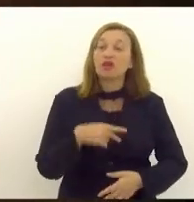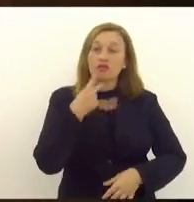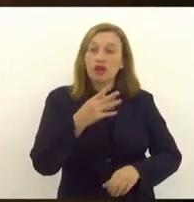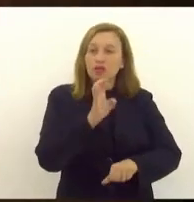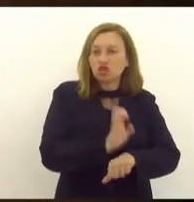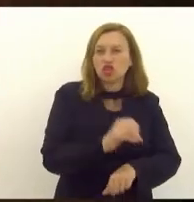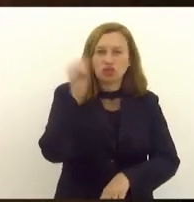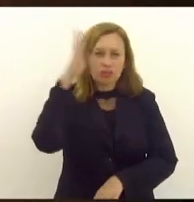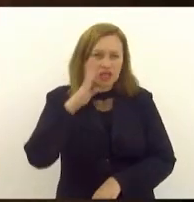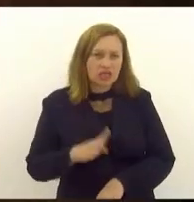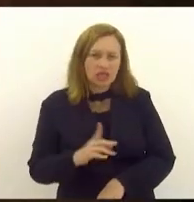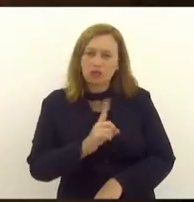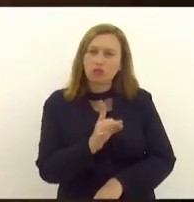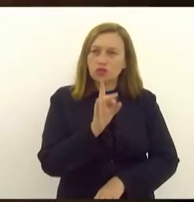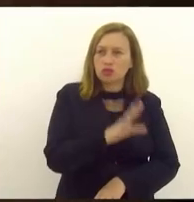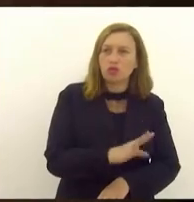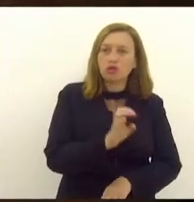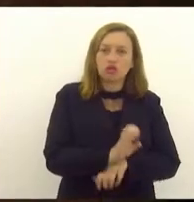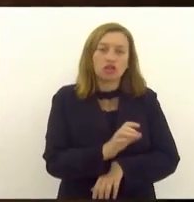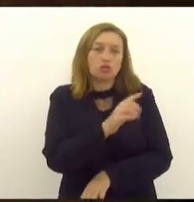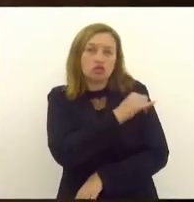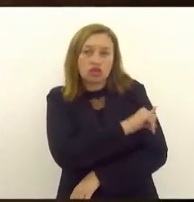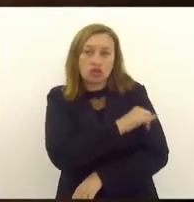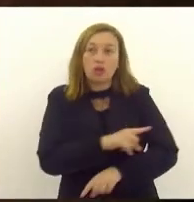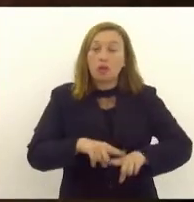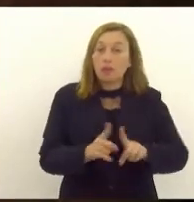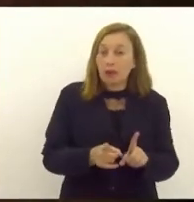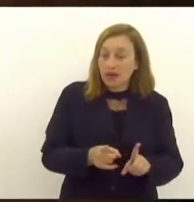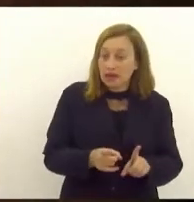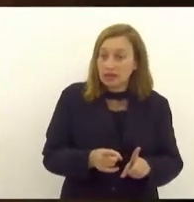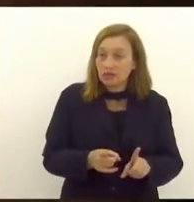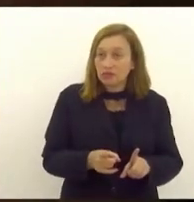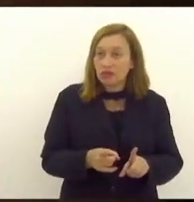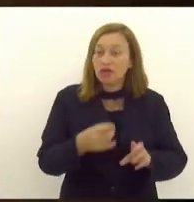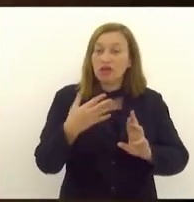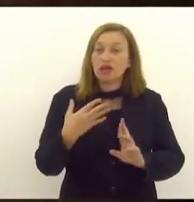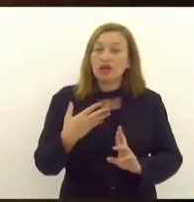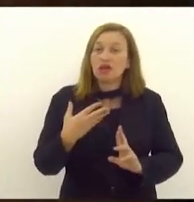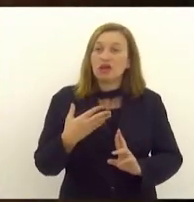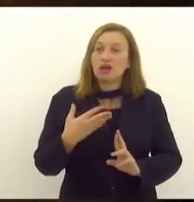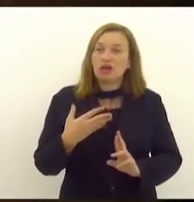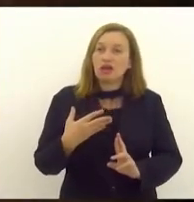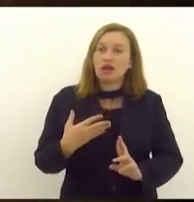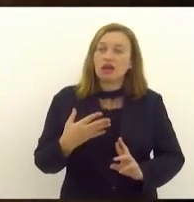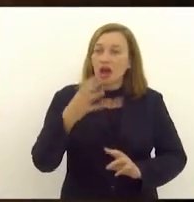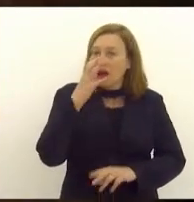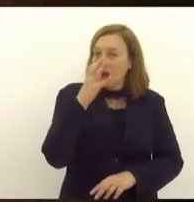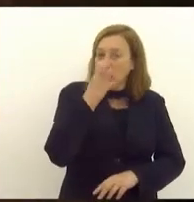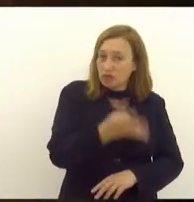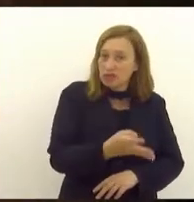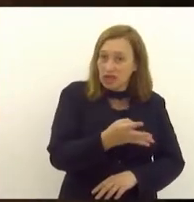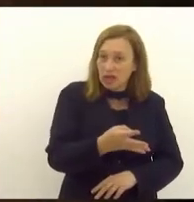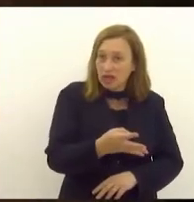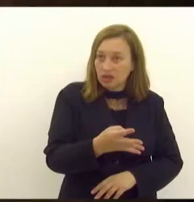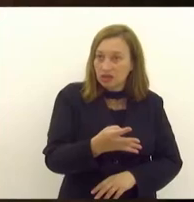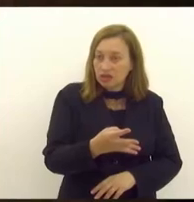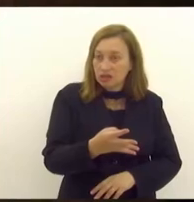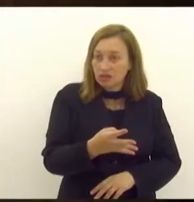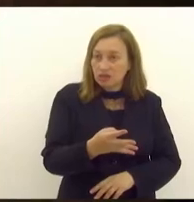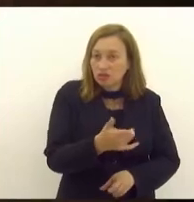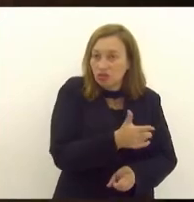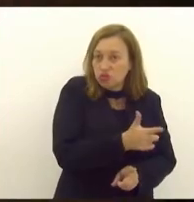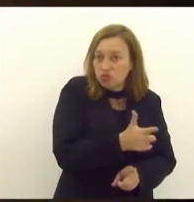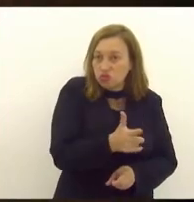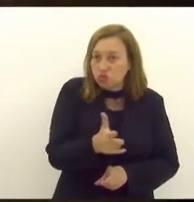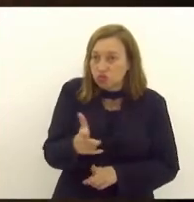do brasileiro não apenas o estado do Rio de Janeiro foi com é acusado e condenado pela chacina